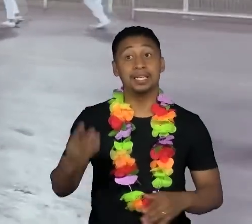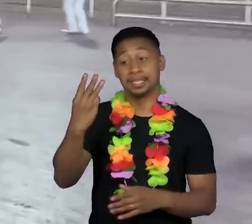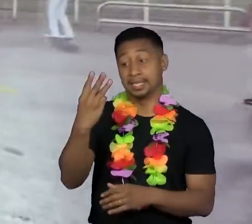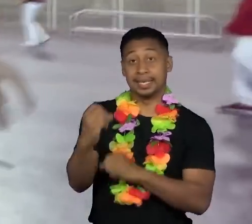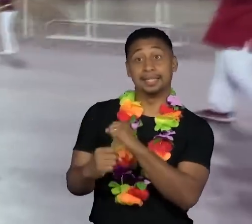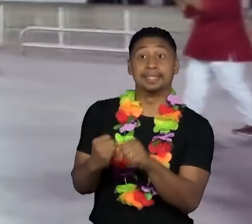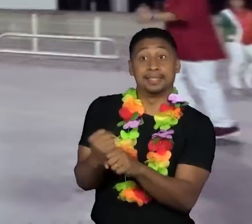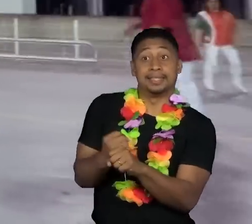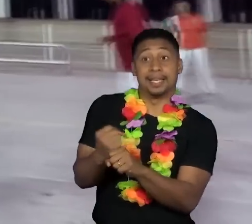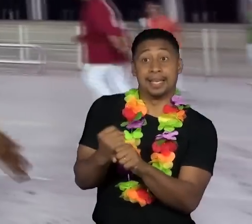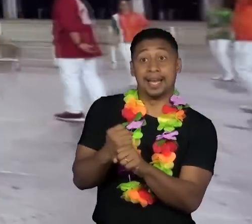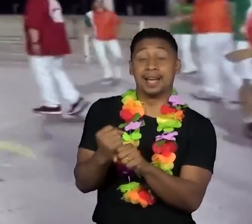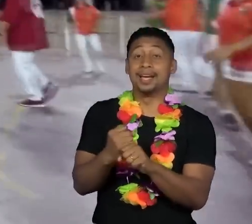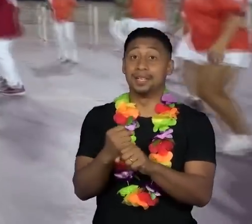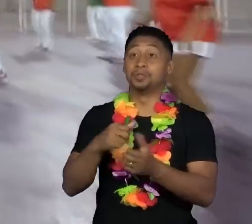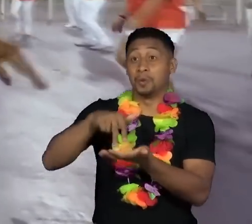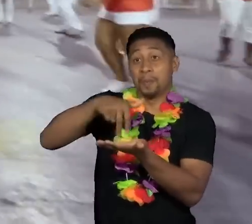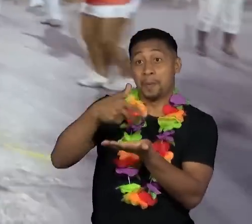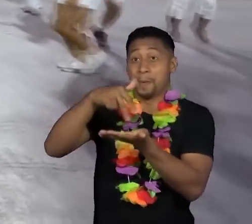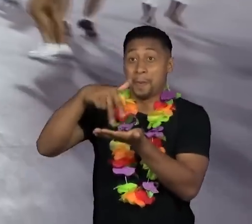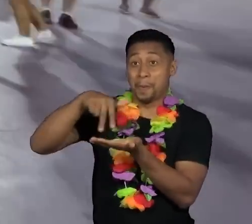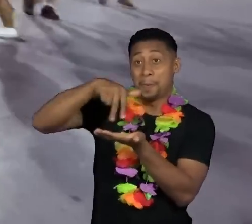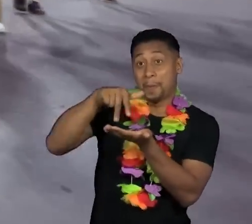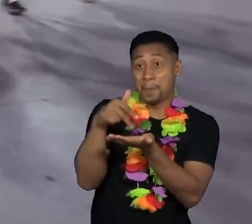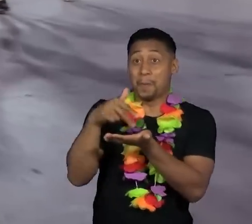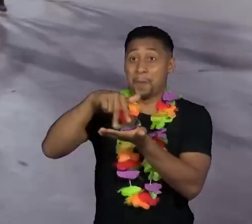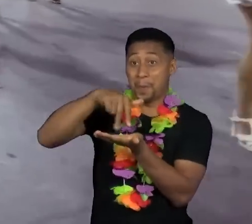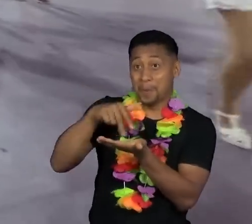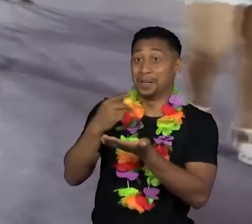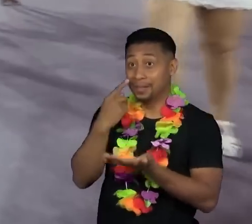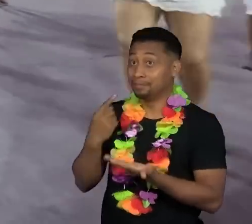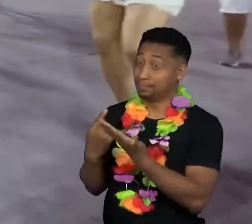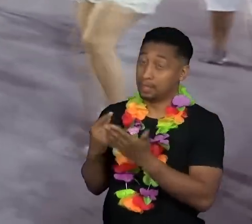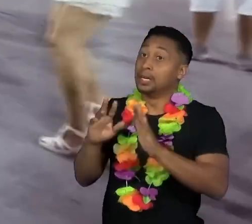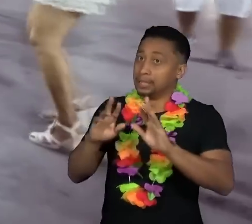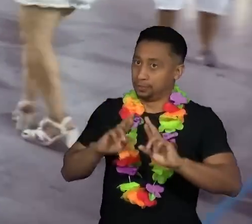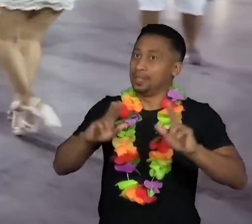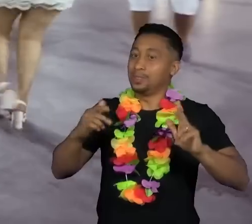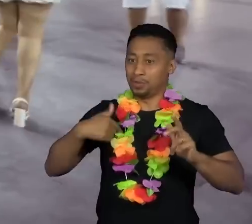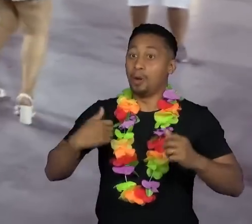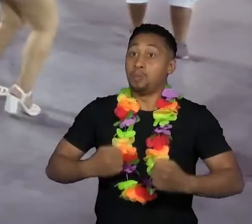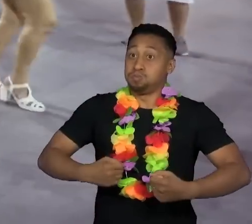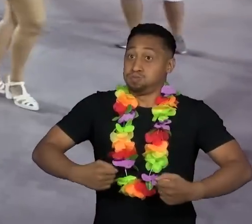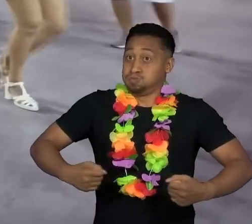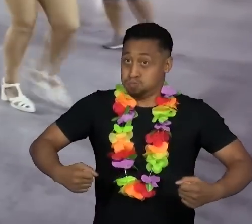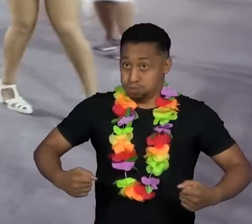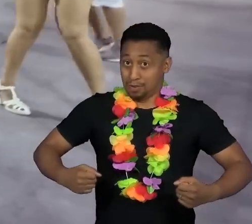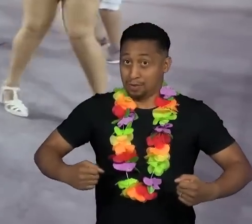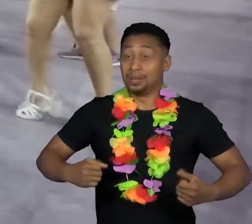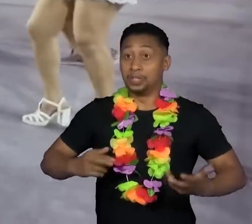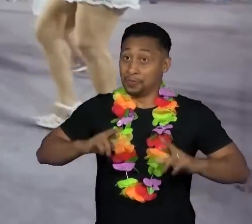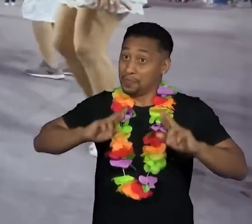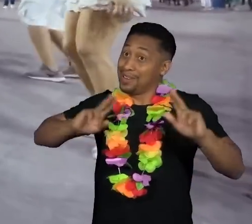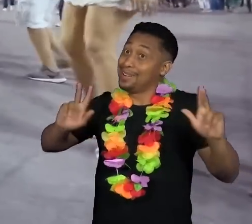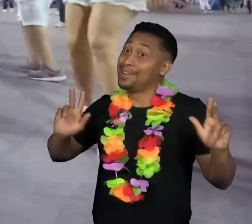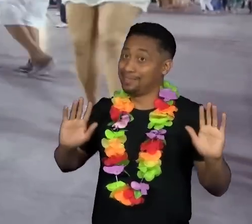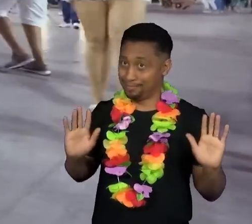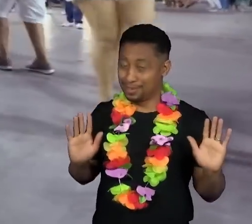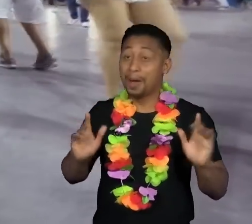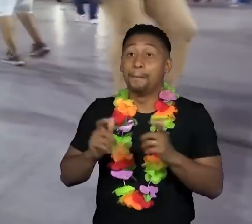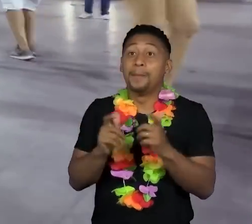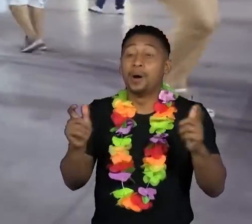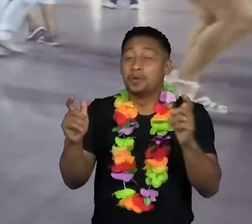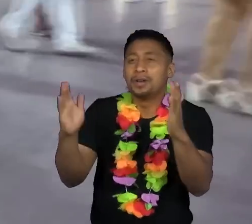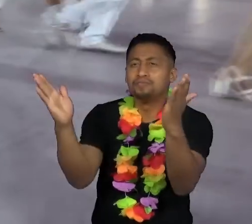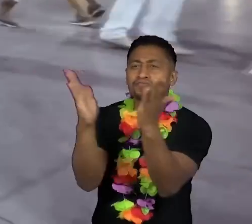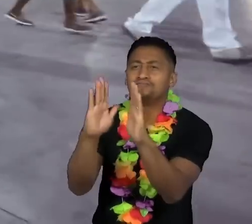e foi uma loucura, né? Porque eu sou uma mulher gorda, maior, eu saí do padrão do que as pessoas esperam, né? Só